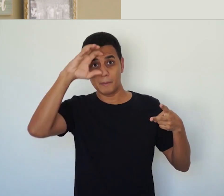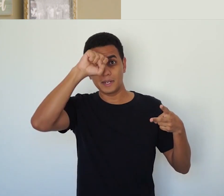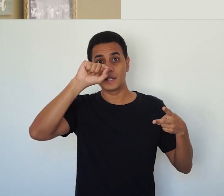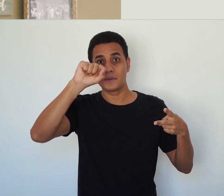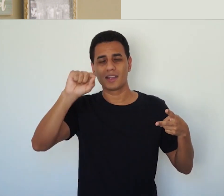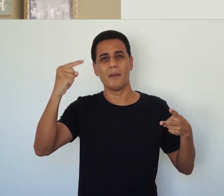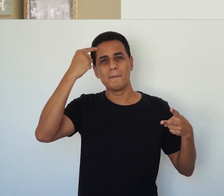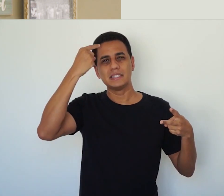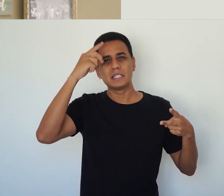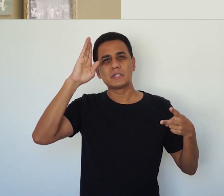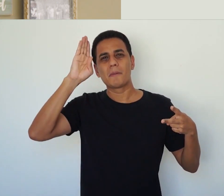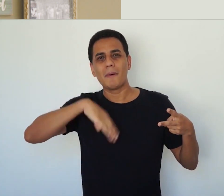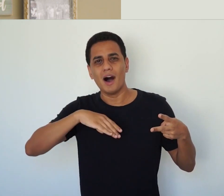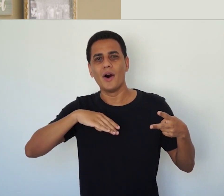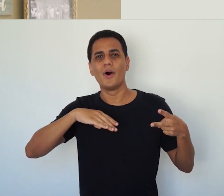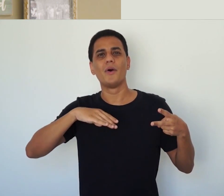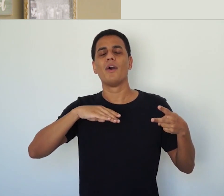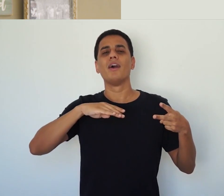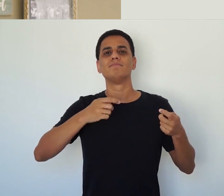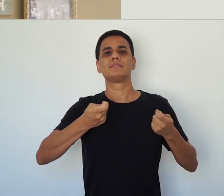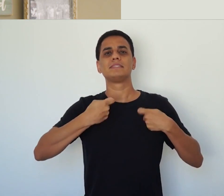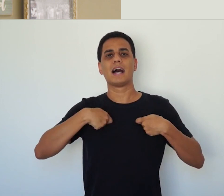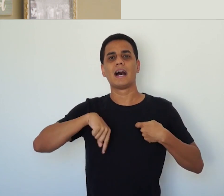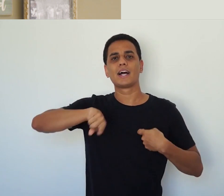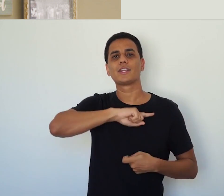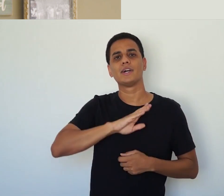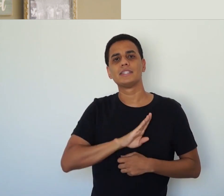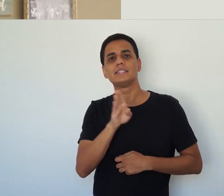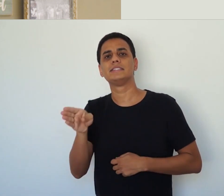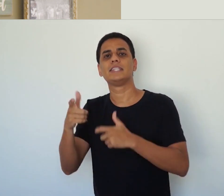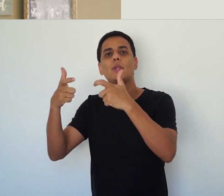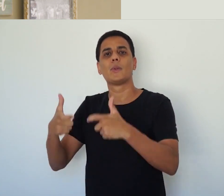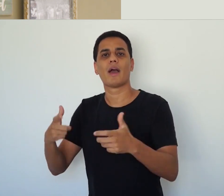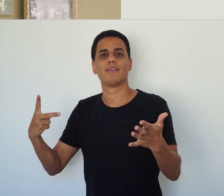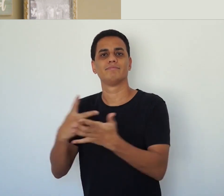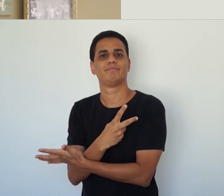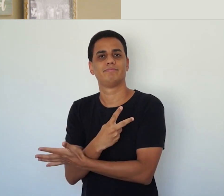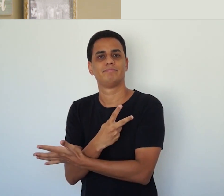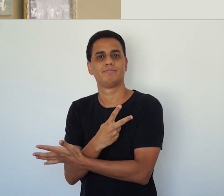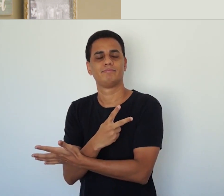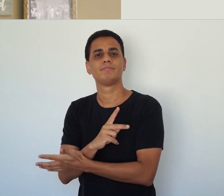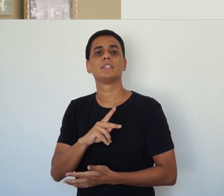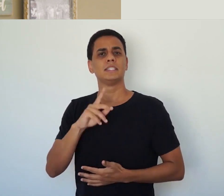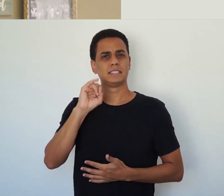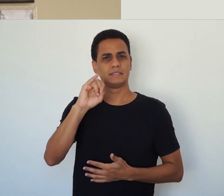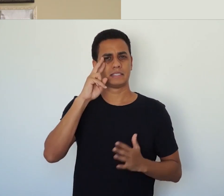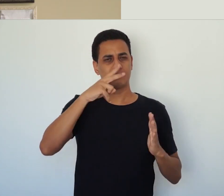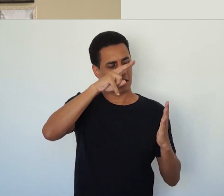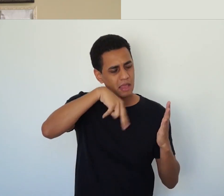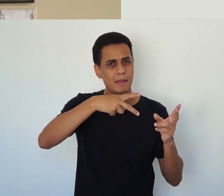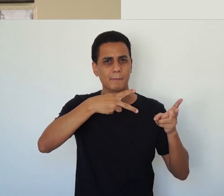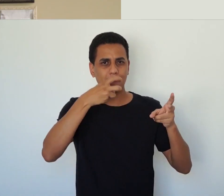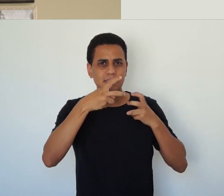aqui é que os maus pensamentos, eles nos levam para lugares que nós não deveríamos estar ou ir.